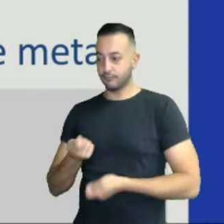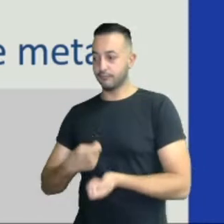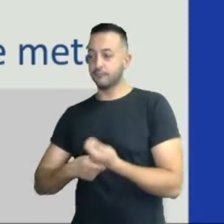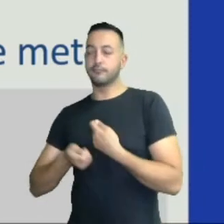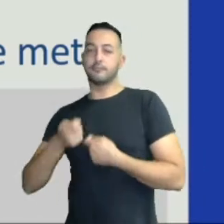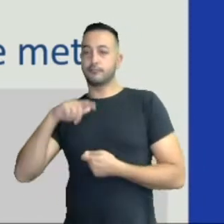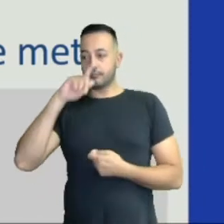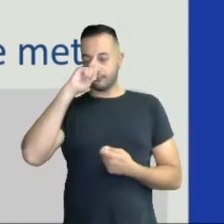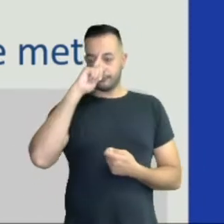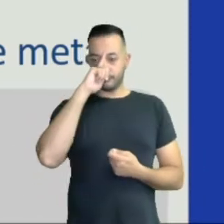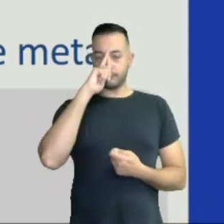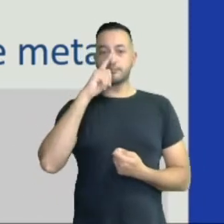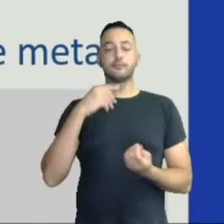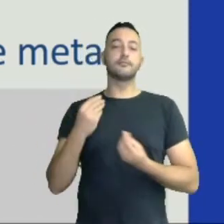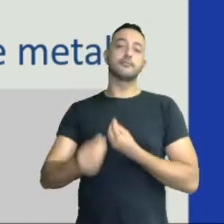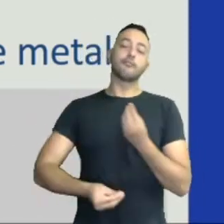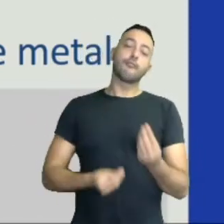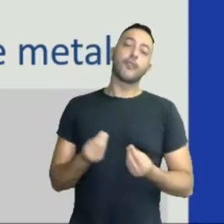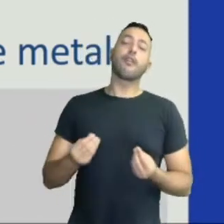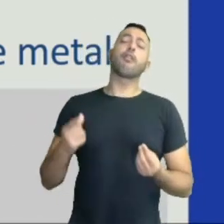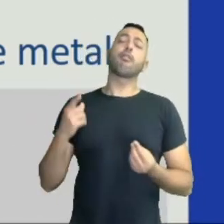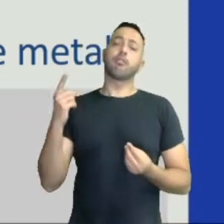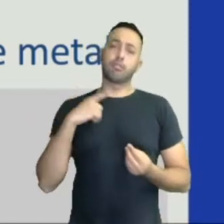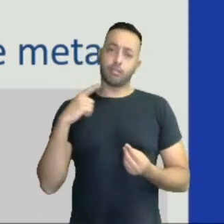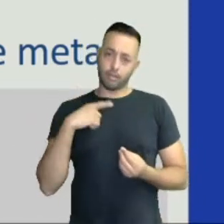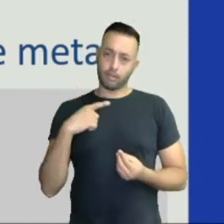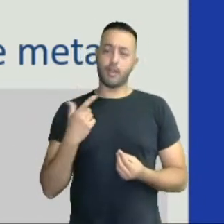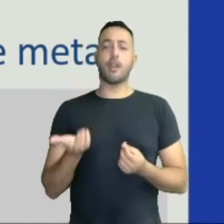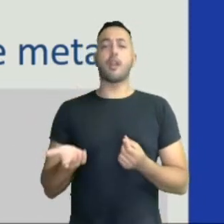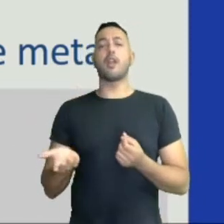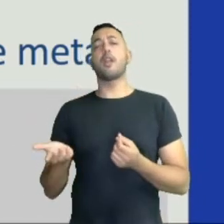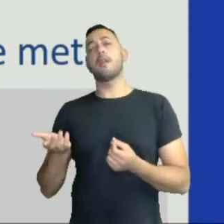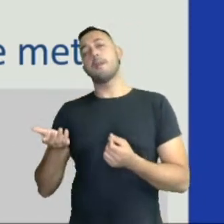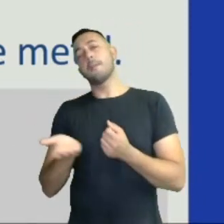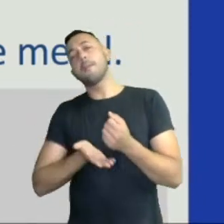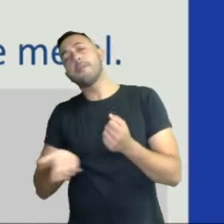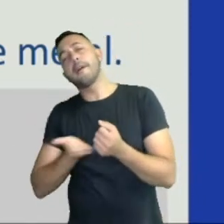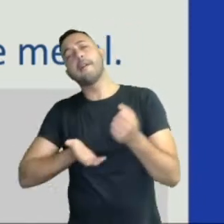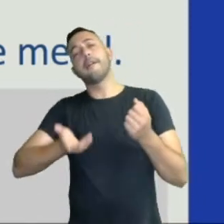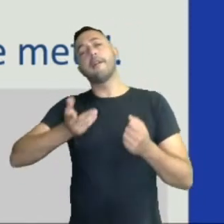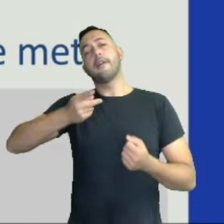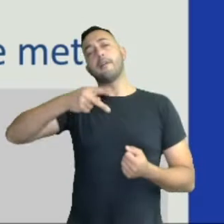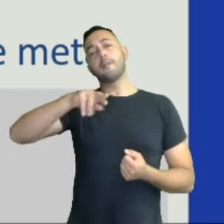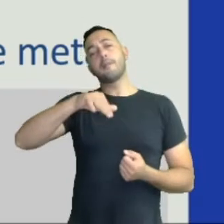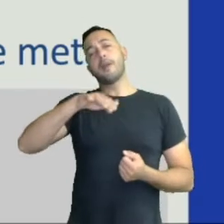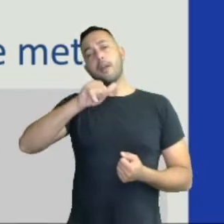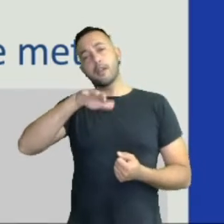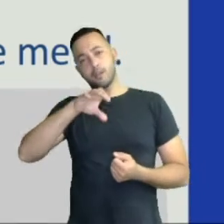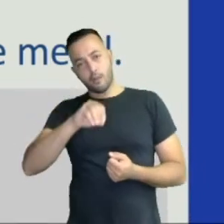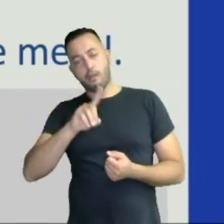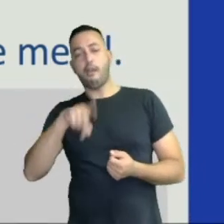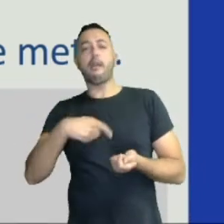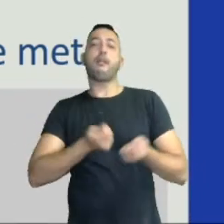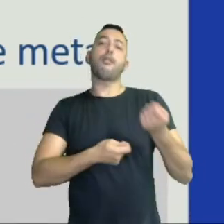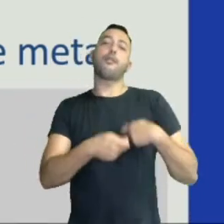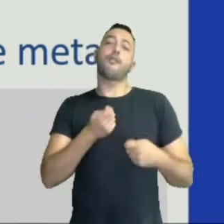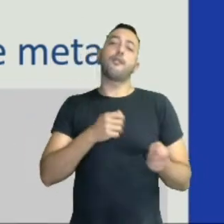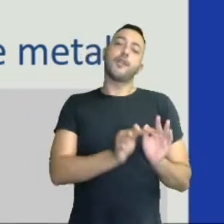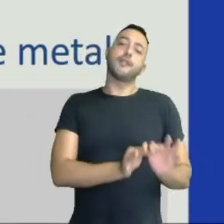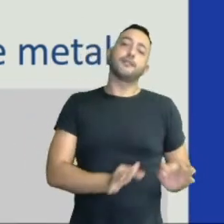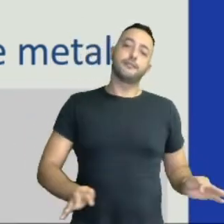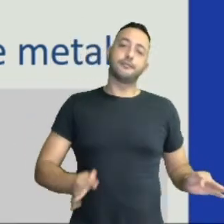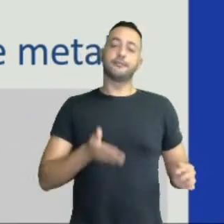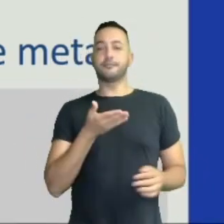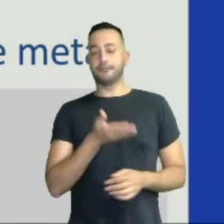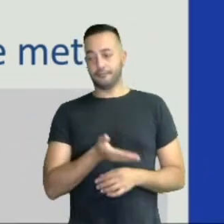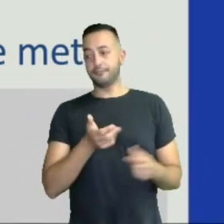da Grécia, ele era essencialmente primário. Era um comércio baseado ainda numa economia primária, como